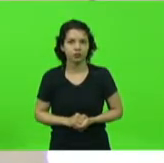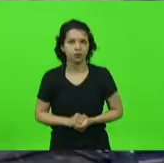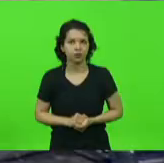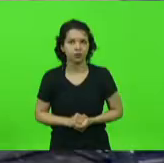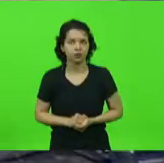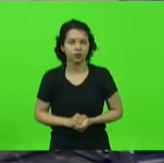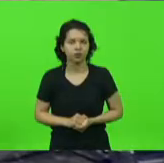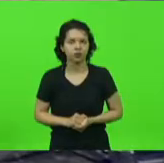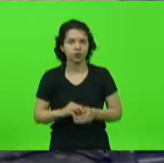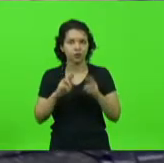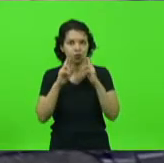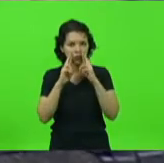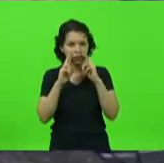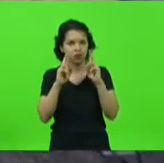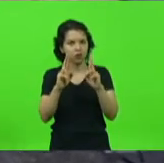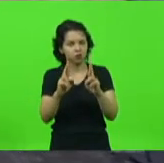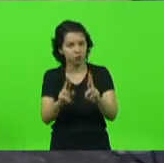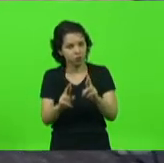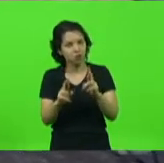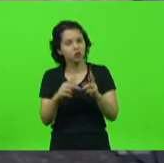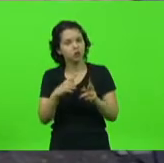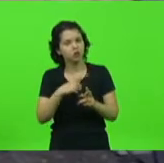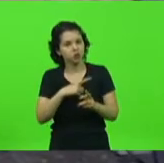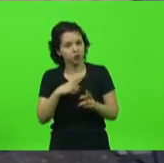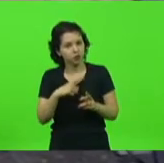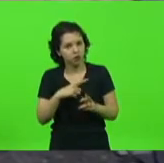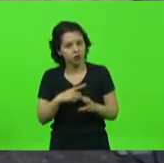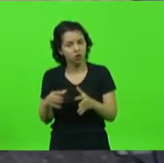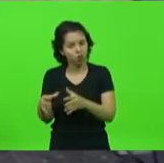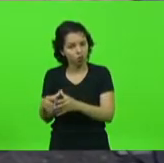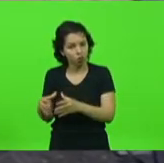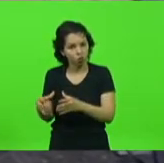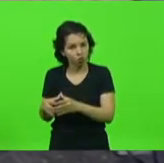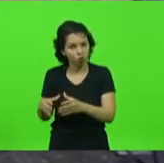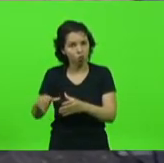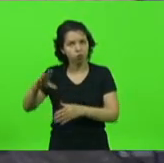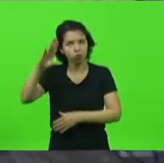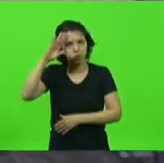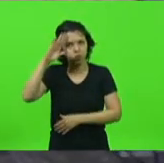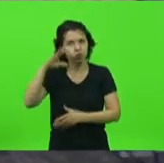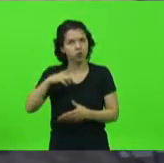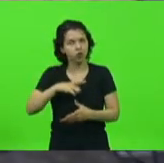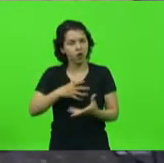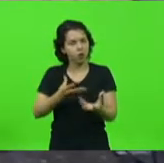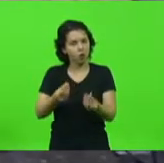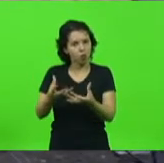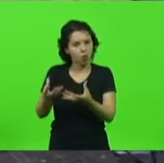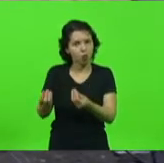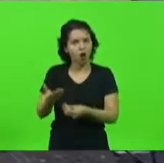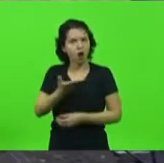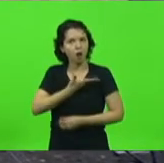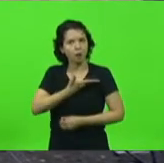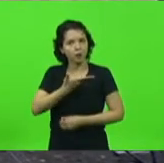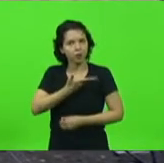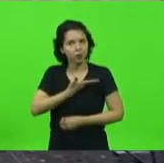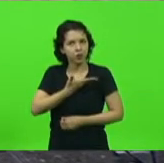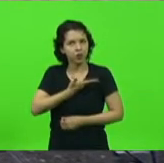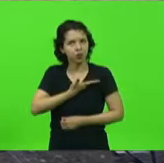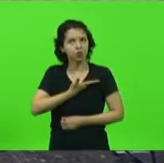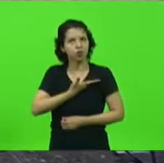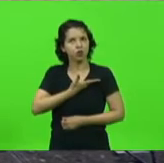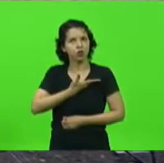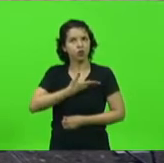Com todo o respeito que eu tenho aos oficiais, que eu tenho diversos amigos pessoais que